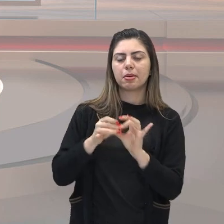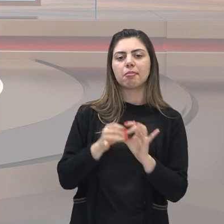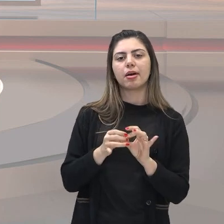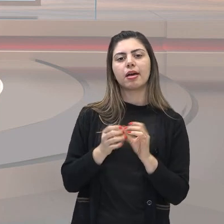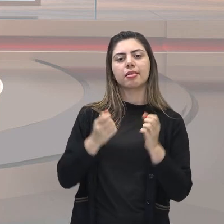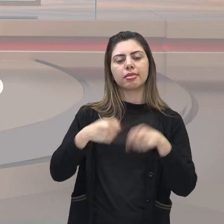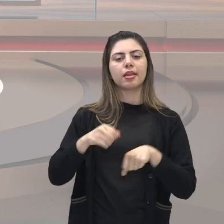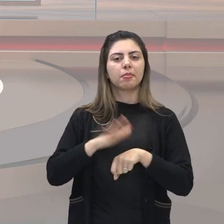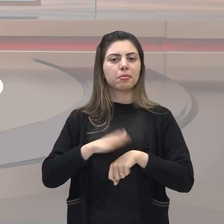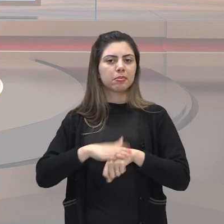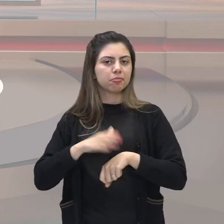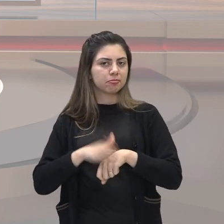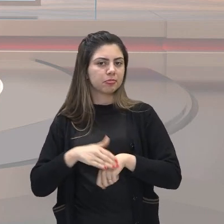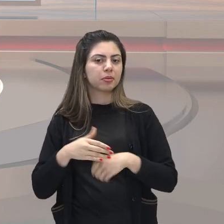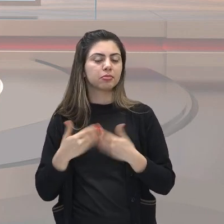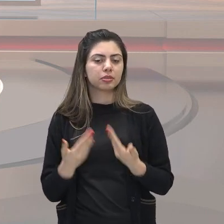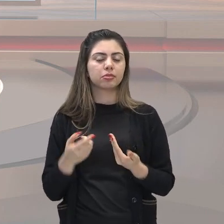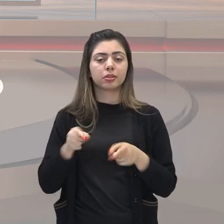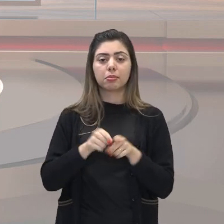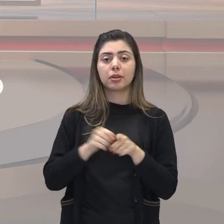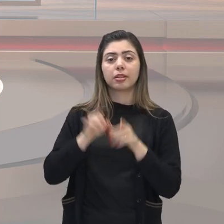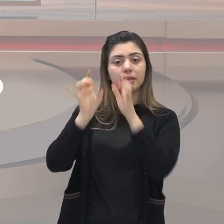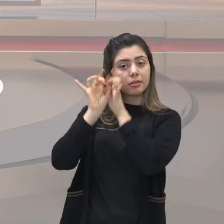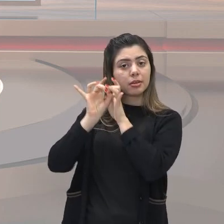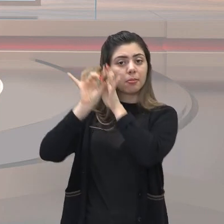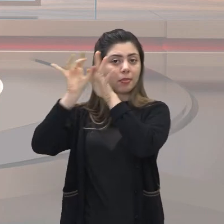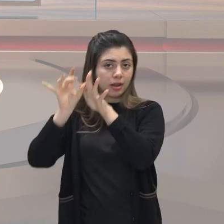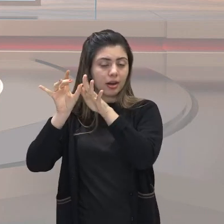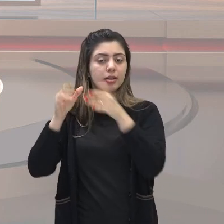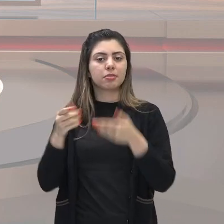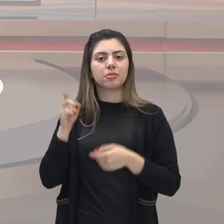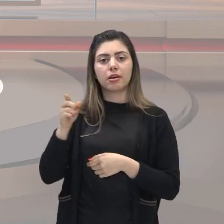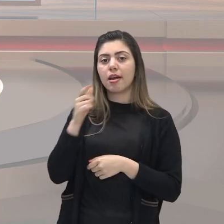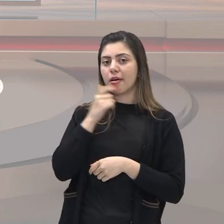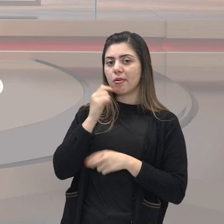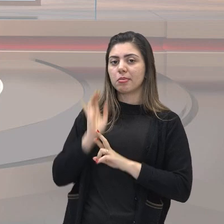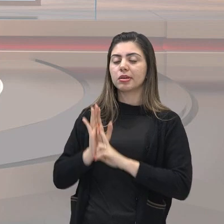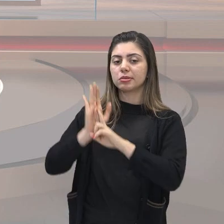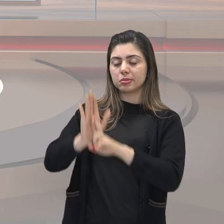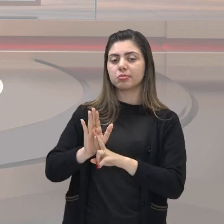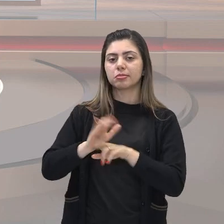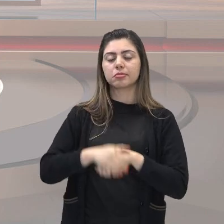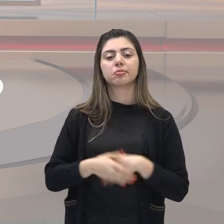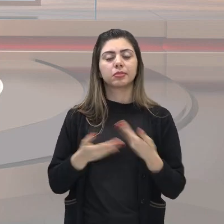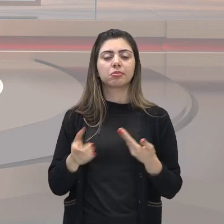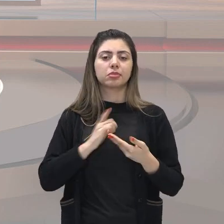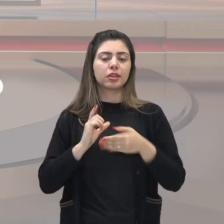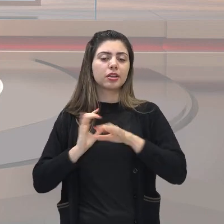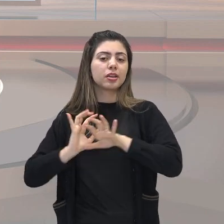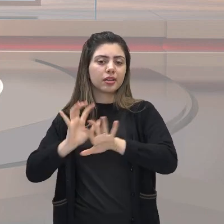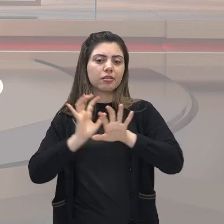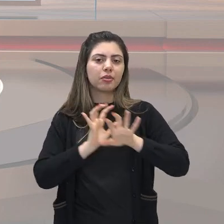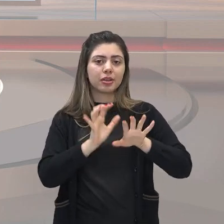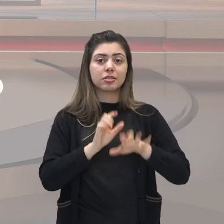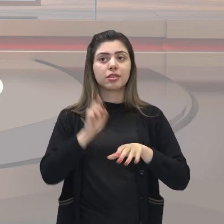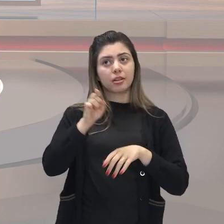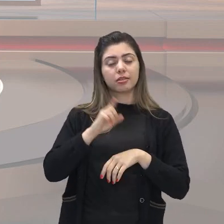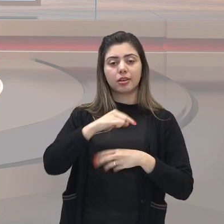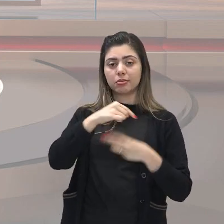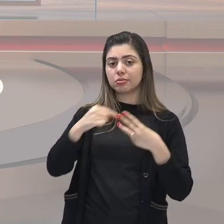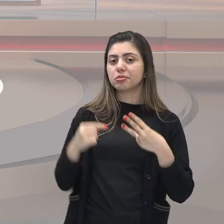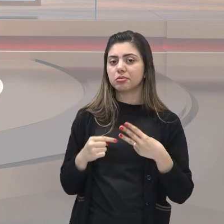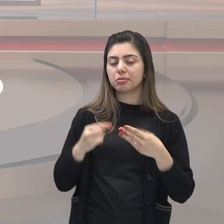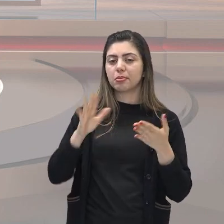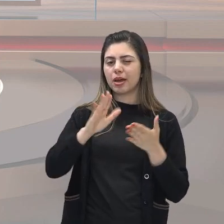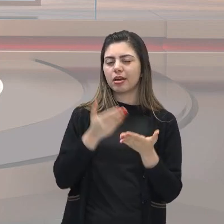ideias liberais que estavam presentes nesse momento, do liberalismo do John Locke, como influenciaram esses continentes, iniciando